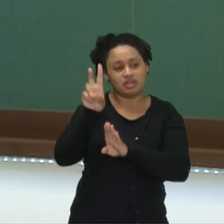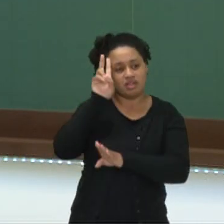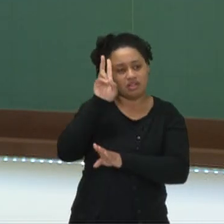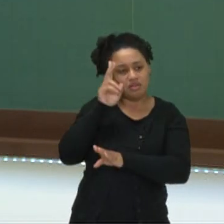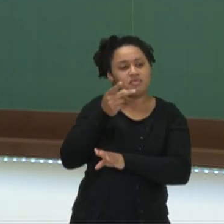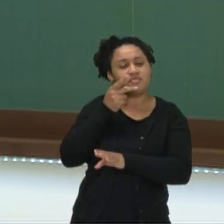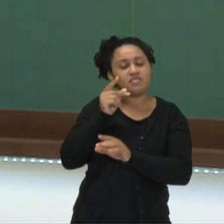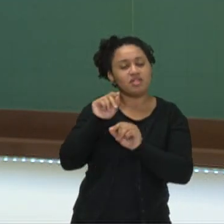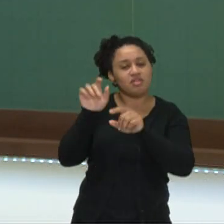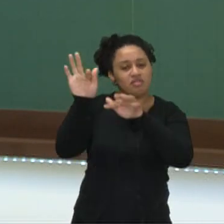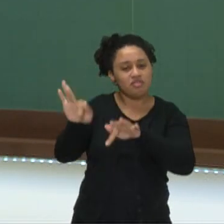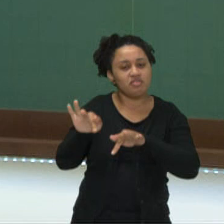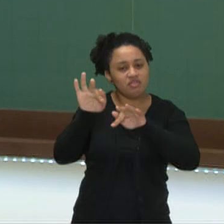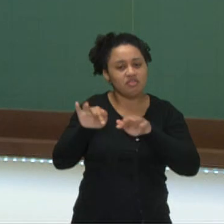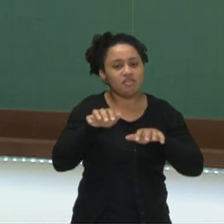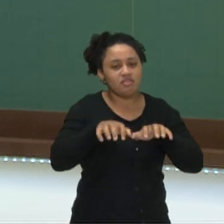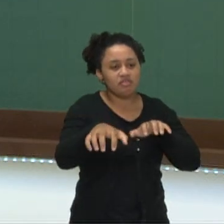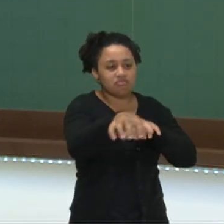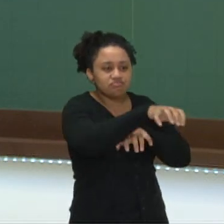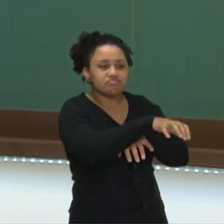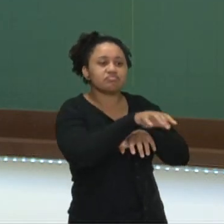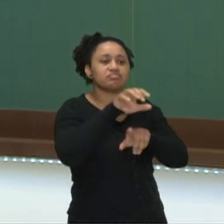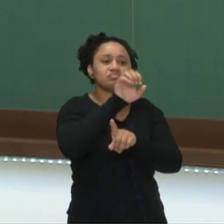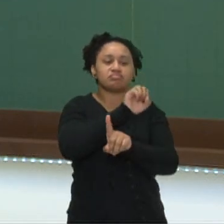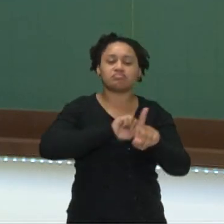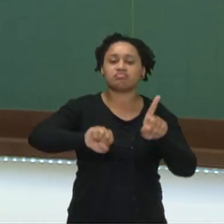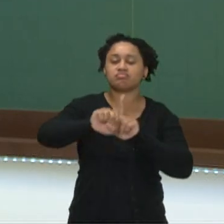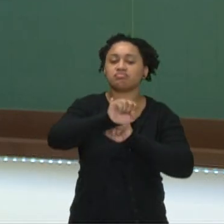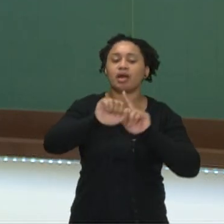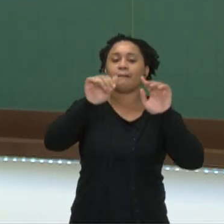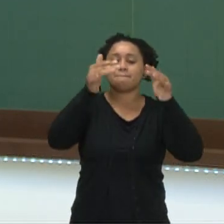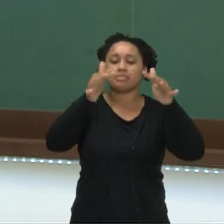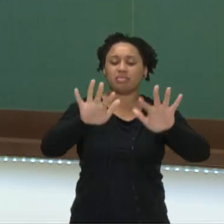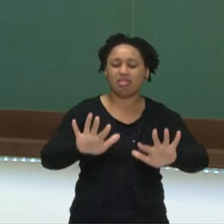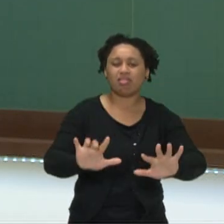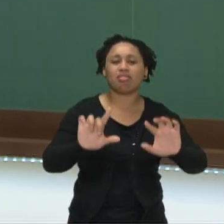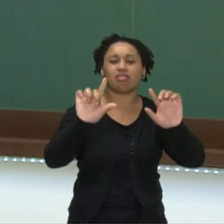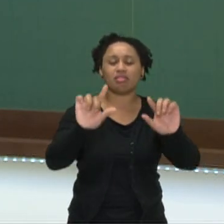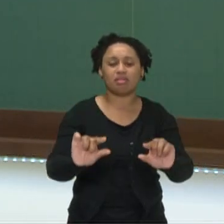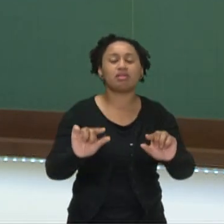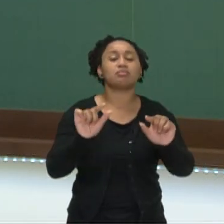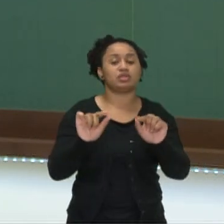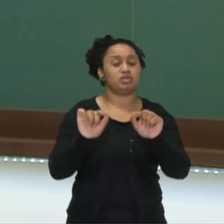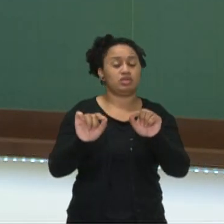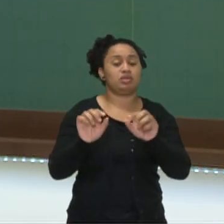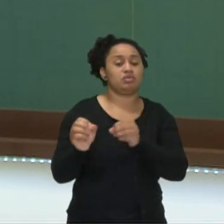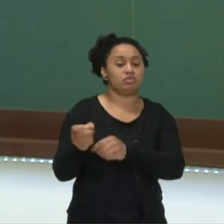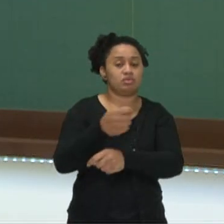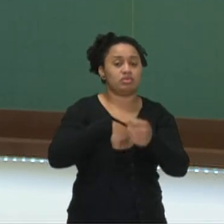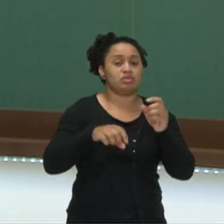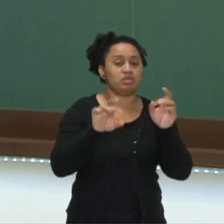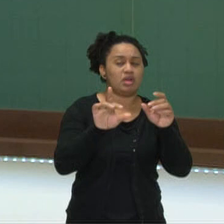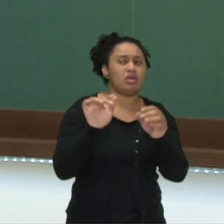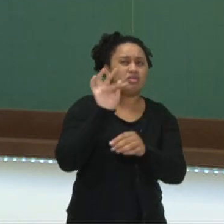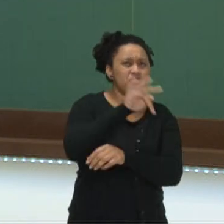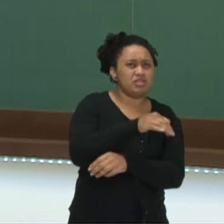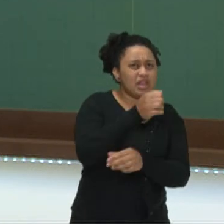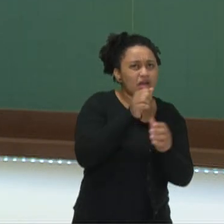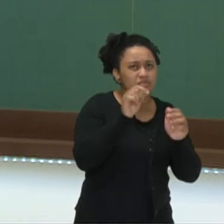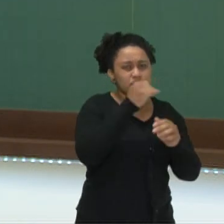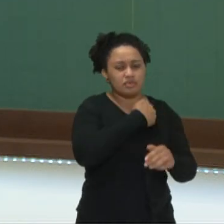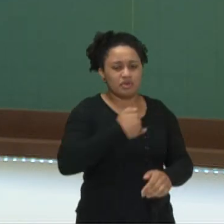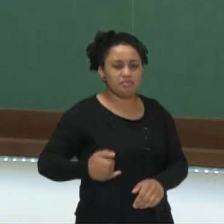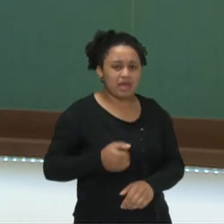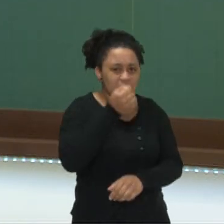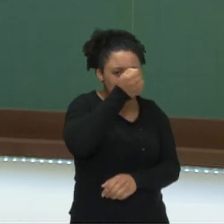aula de feudalismo, em que a sociedade tem um declínio do comércio desde o Império Romano, o fim do Império Romano, aí entra